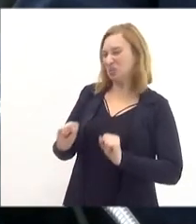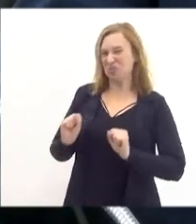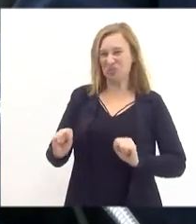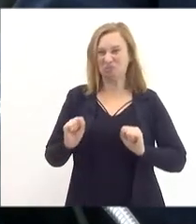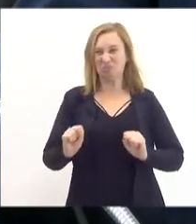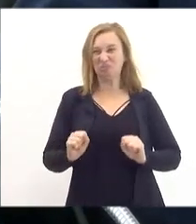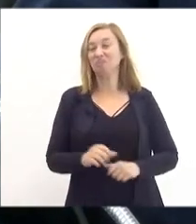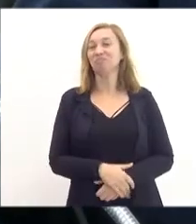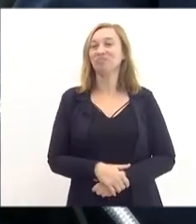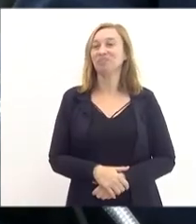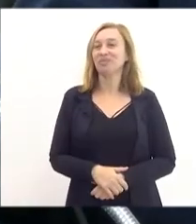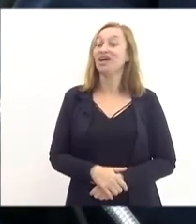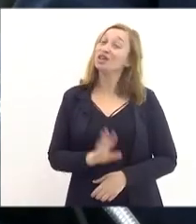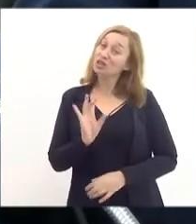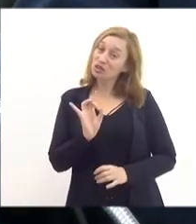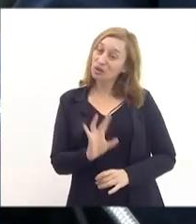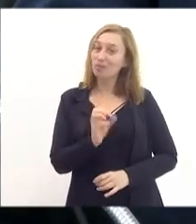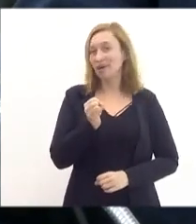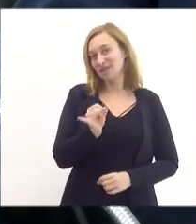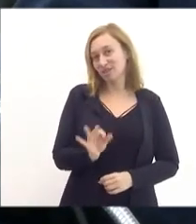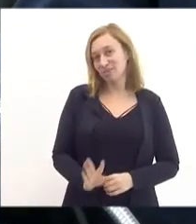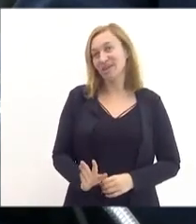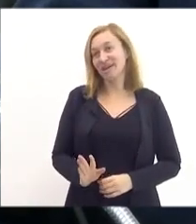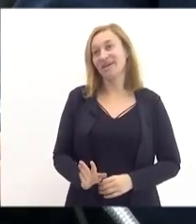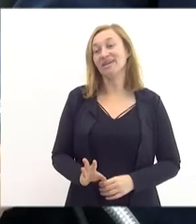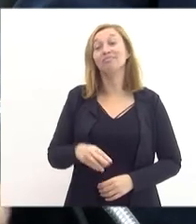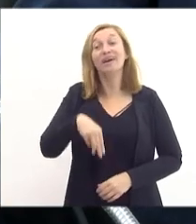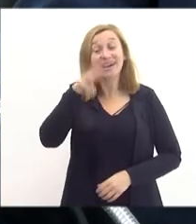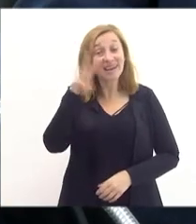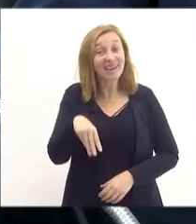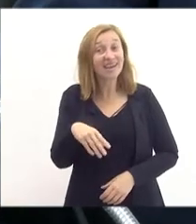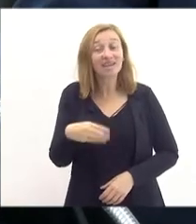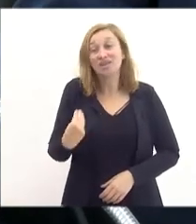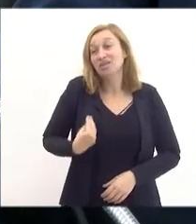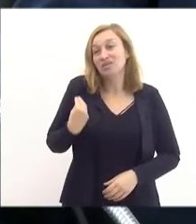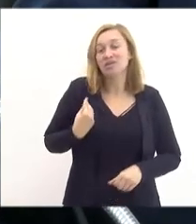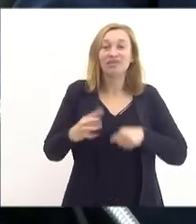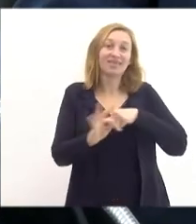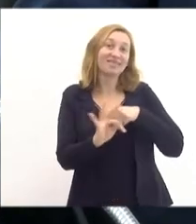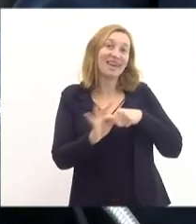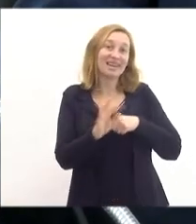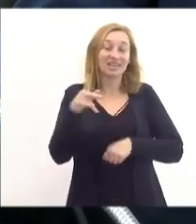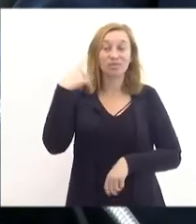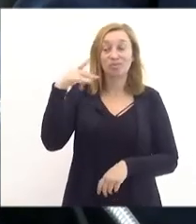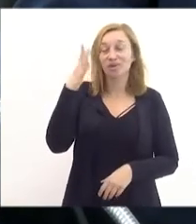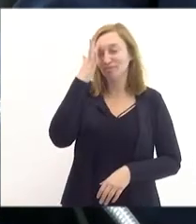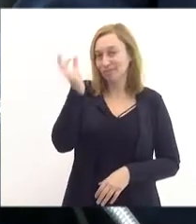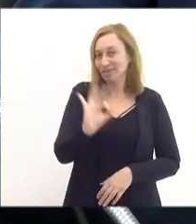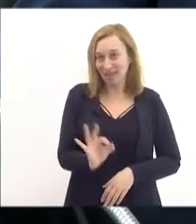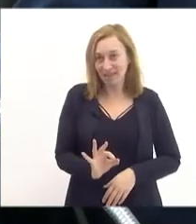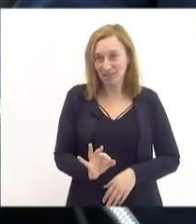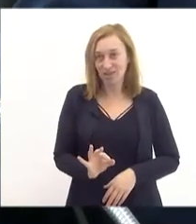Enfim, mas só para dar uma explicação, porque para quem não vive a técnica legislativa, às vezes não entende